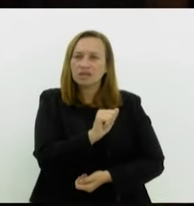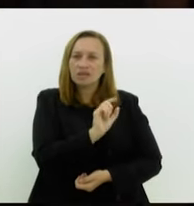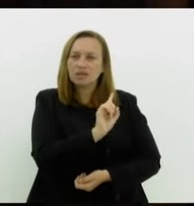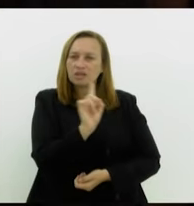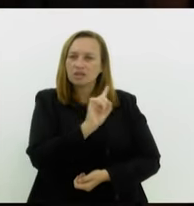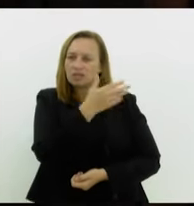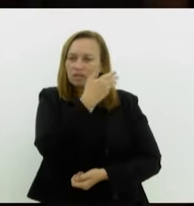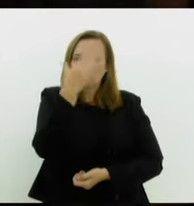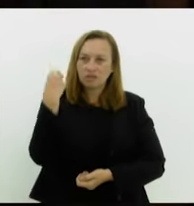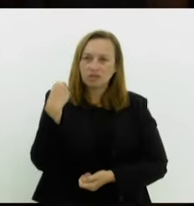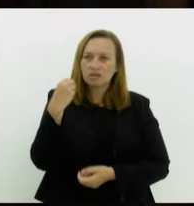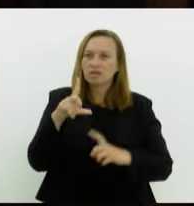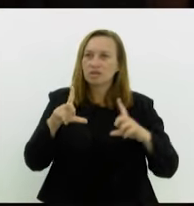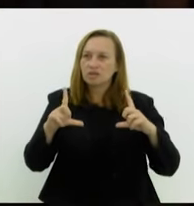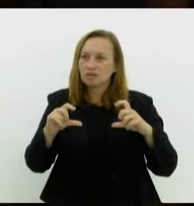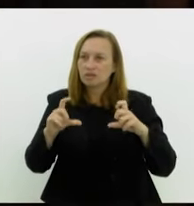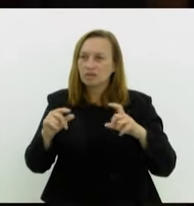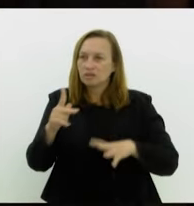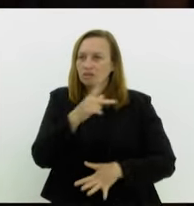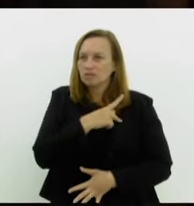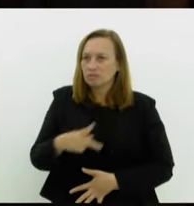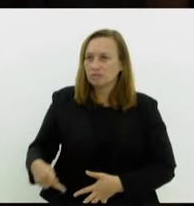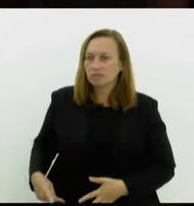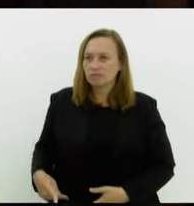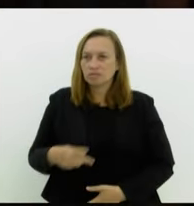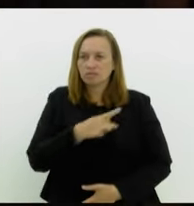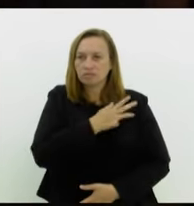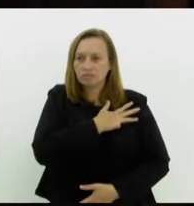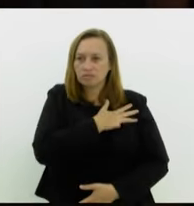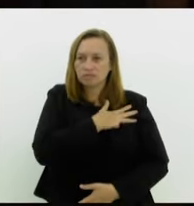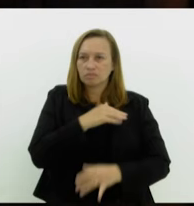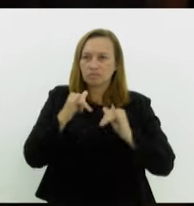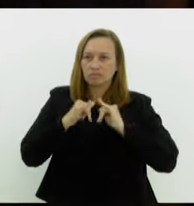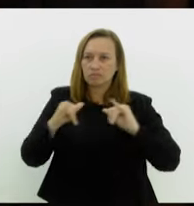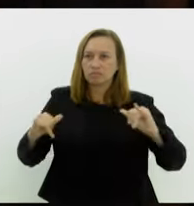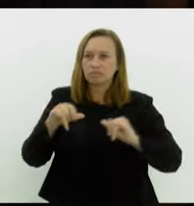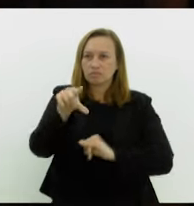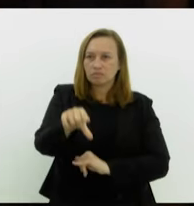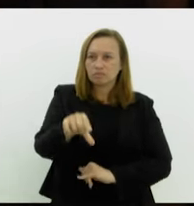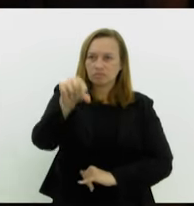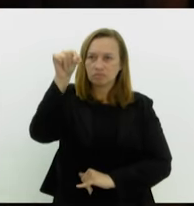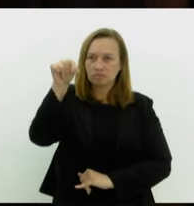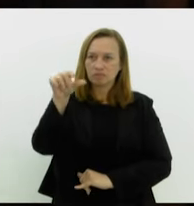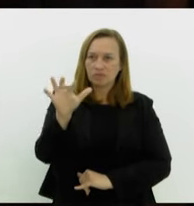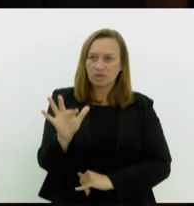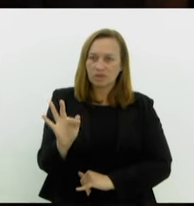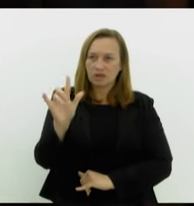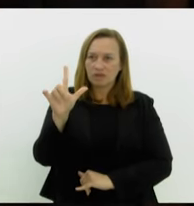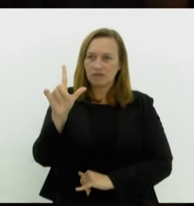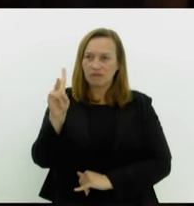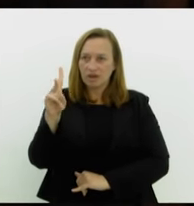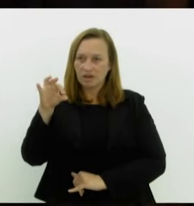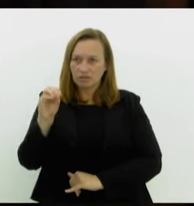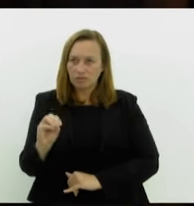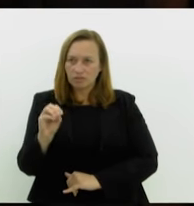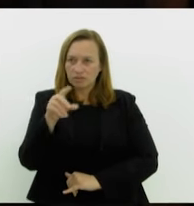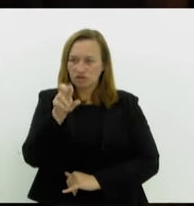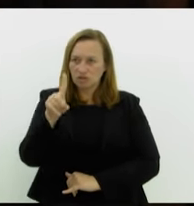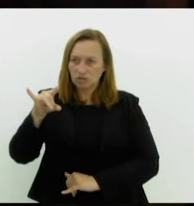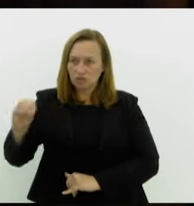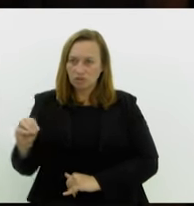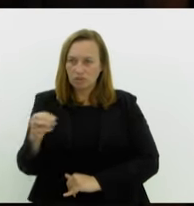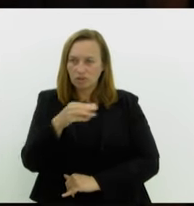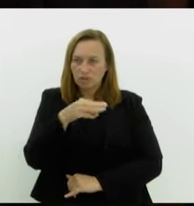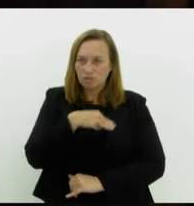esquecer da foto do presidente Lula anunciando a escolha de Flávio Dino como Ministro do Supremo